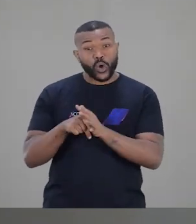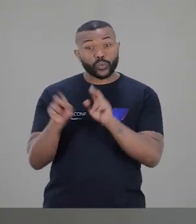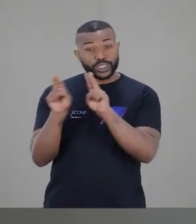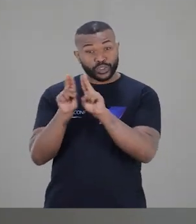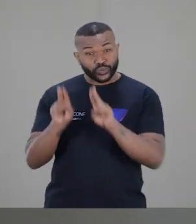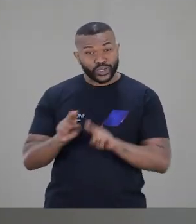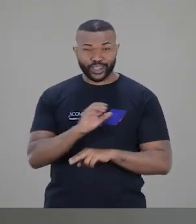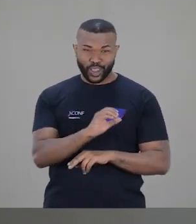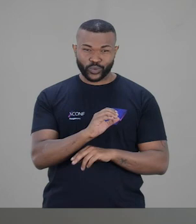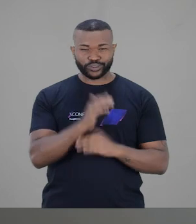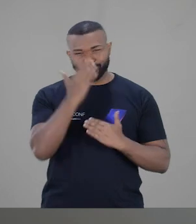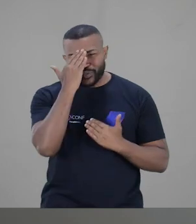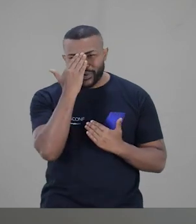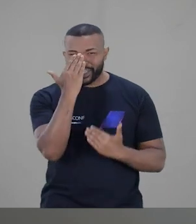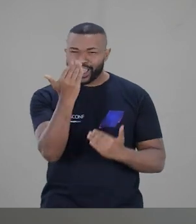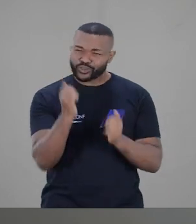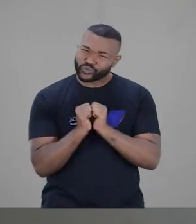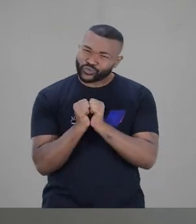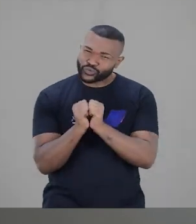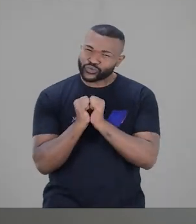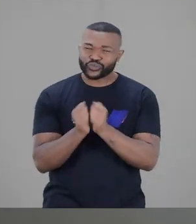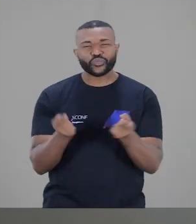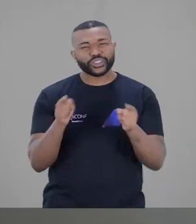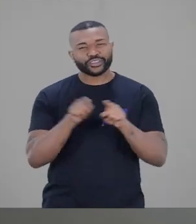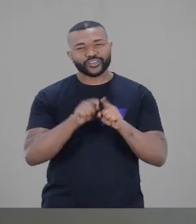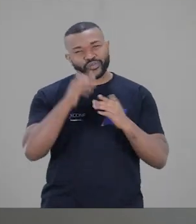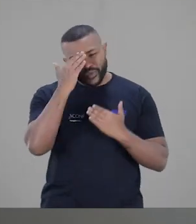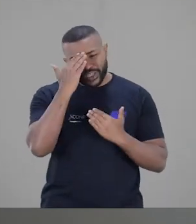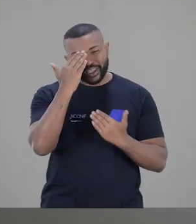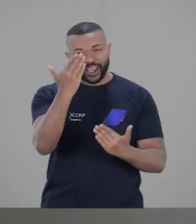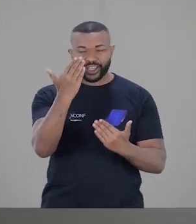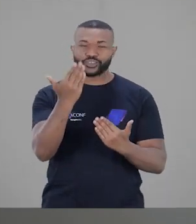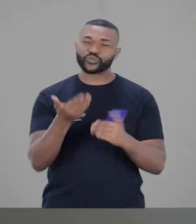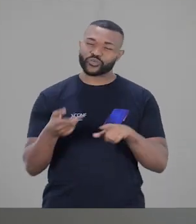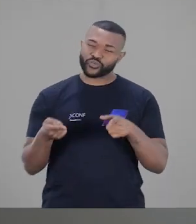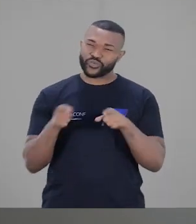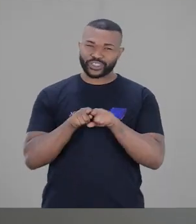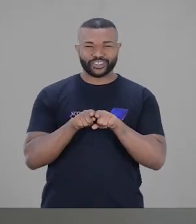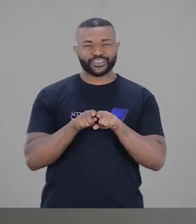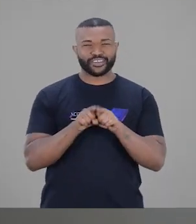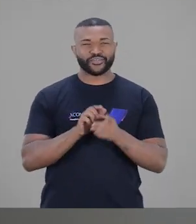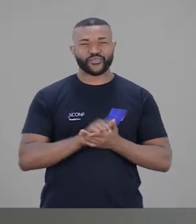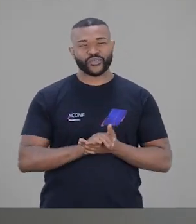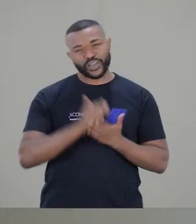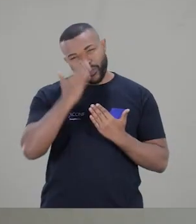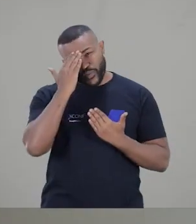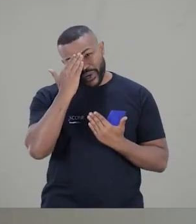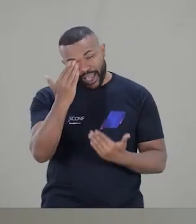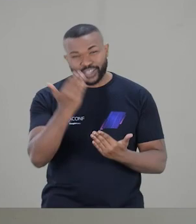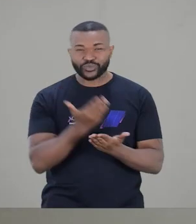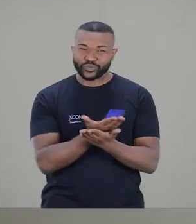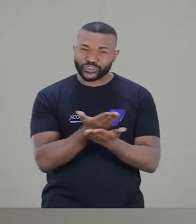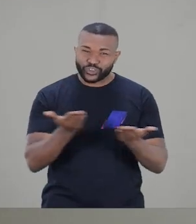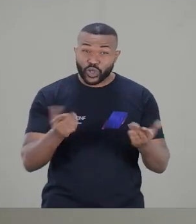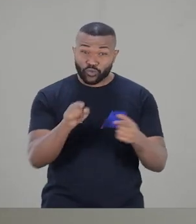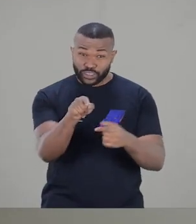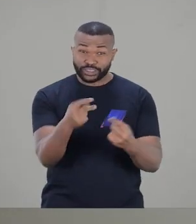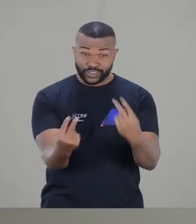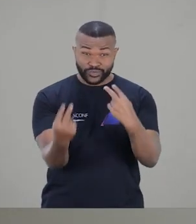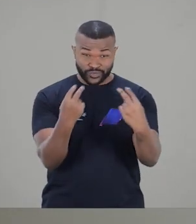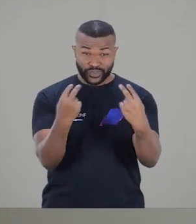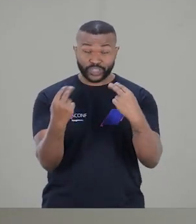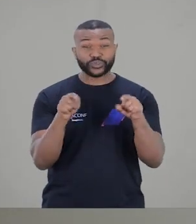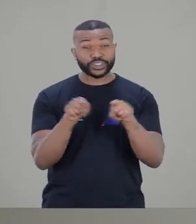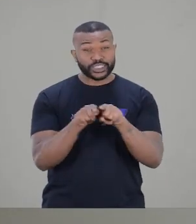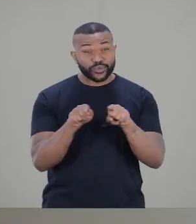e Natura. Muito obrigada por estarem com a gente e obrigada, Milton, pela parceria. Obrigado, pessoal que está